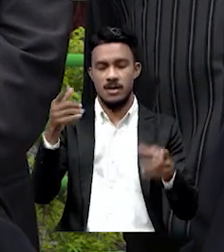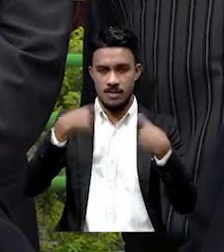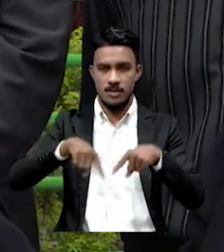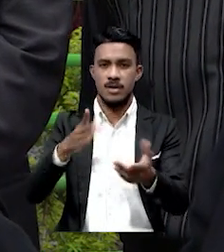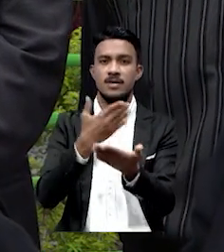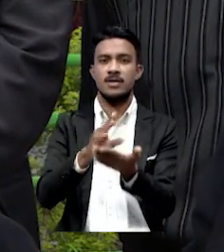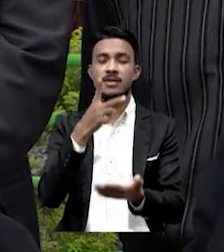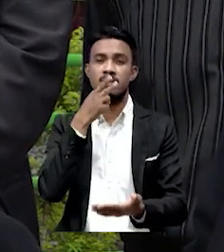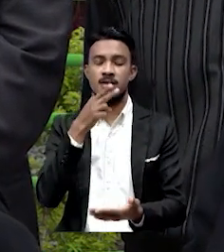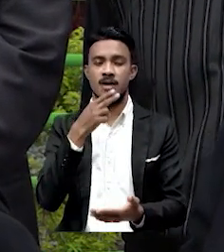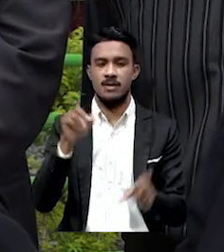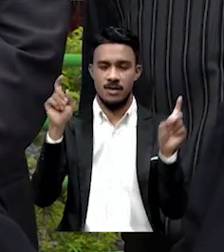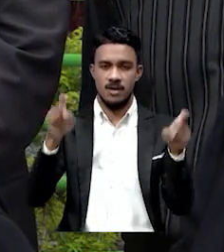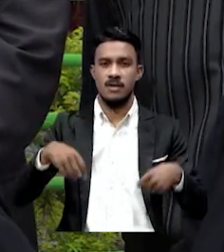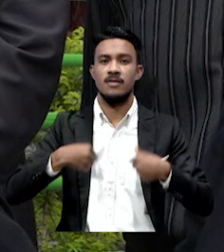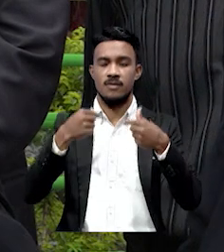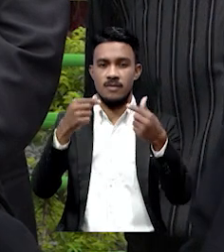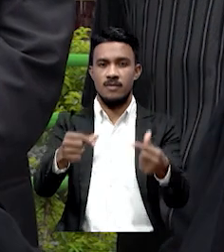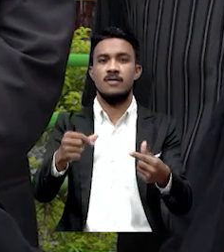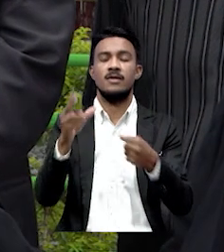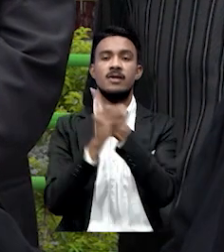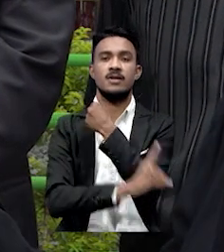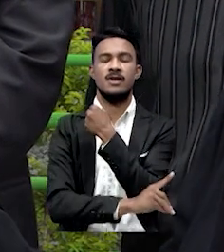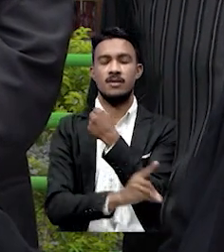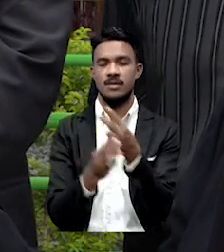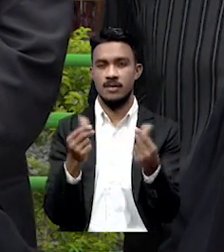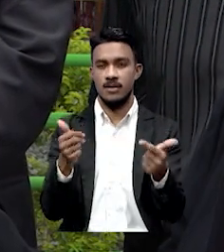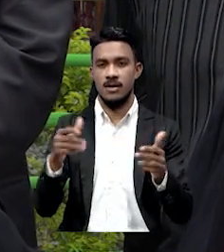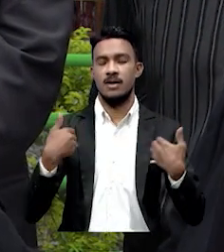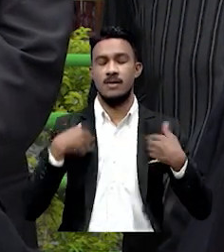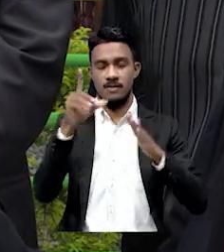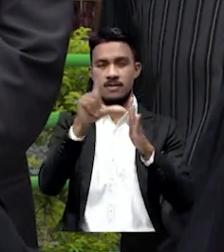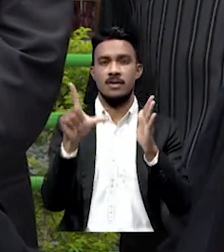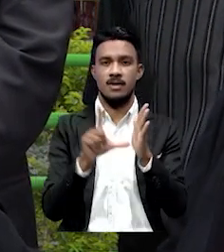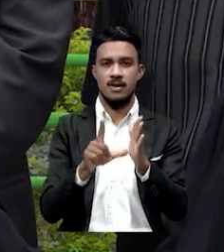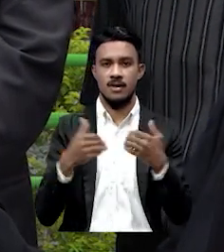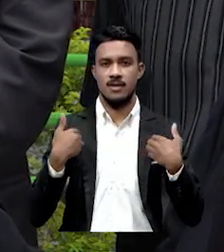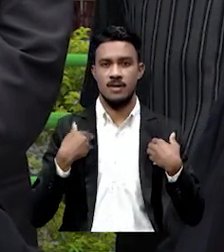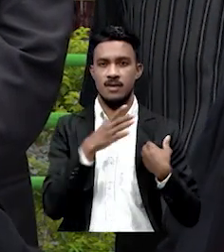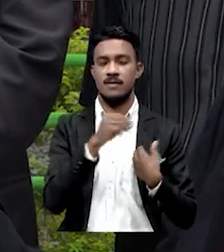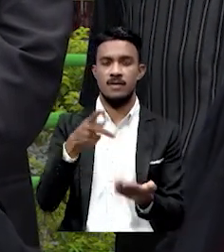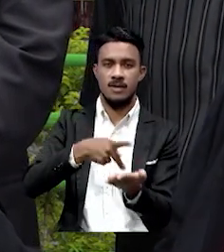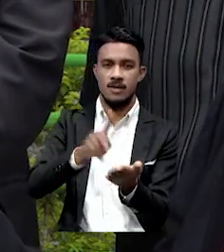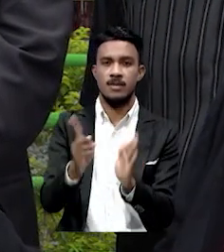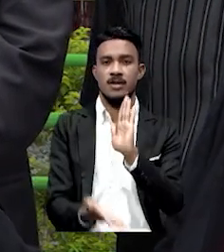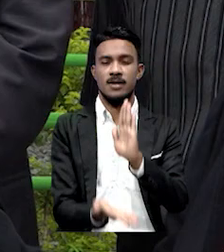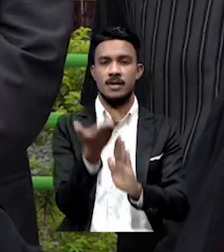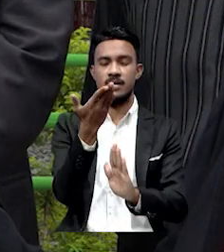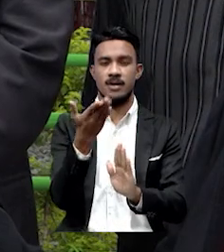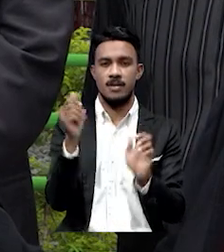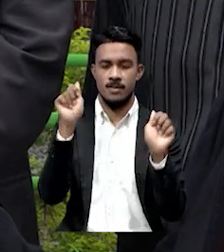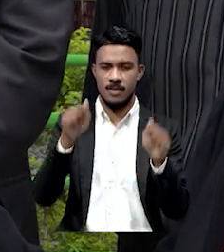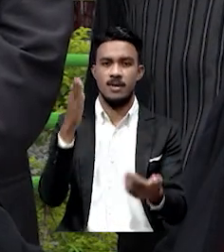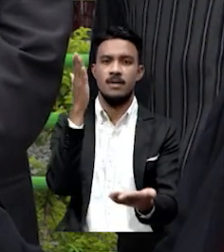a barquique, só se chegar, tem que fosse ansar ruma, a dia lei, a taxa começa a sair, se bando,